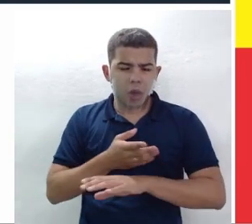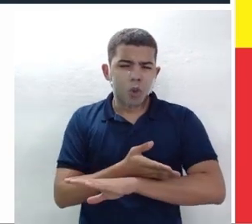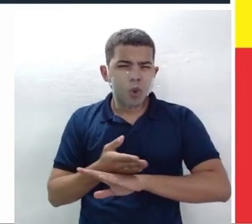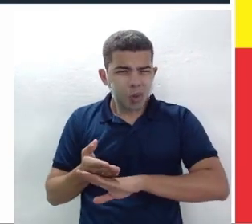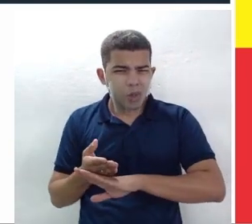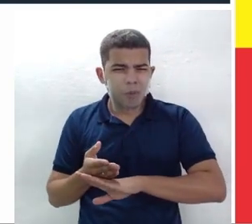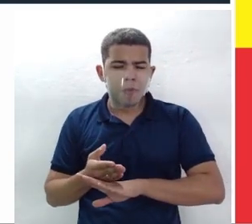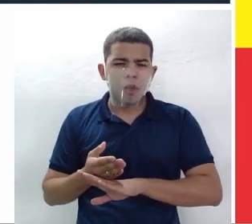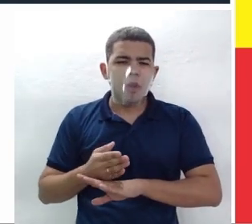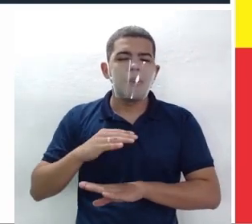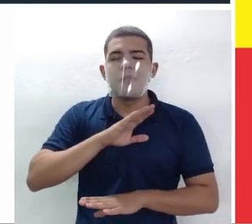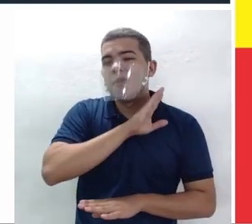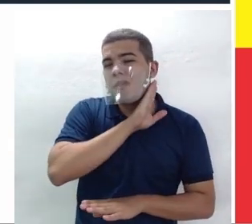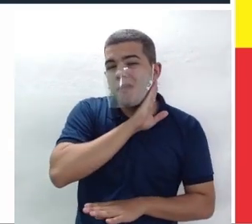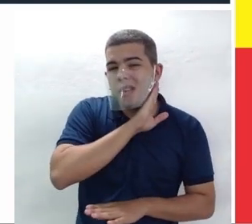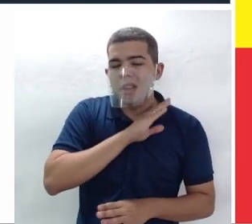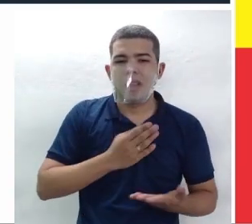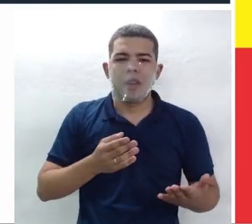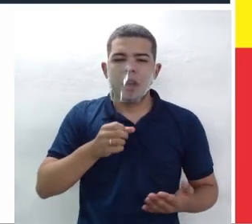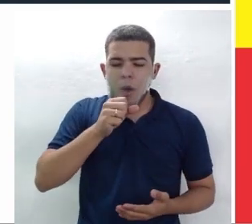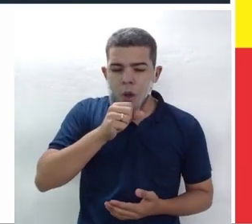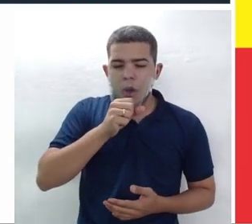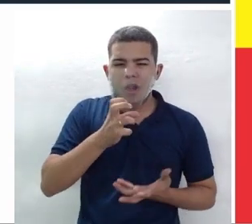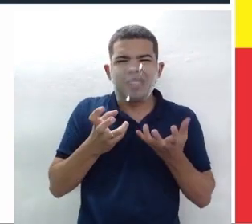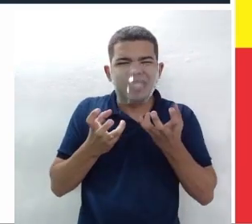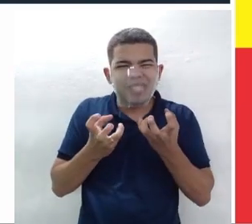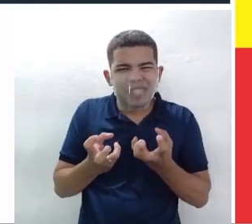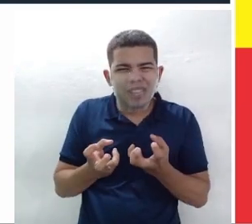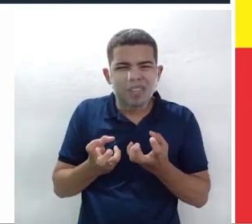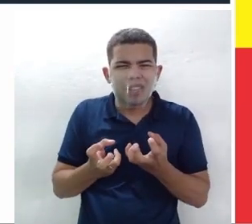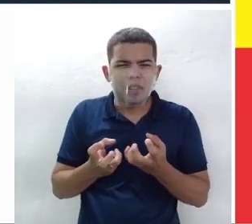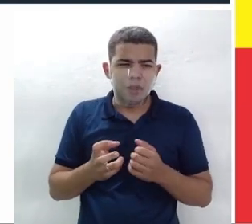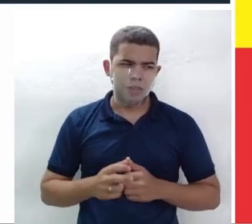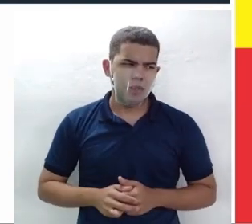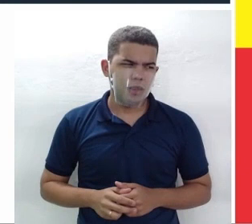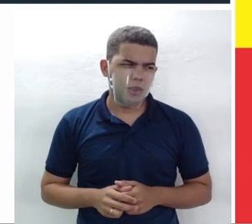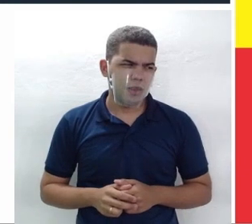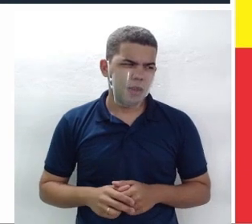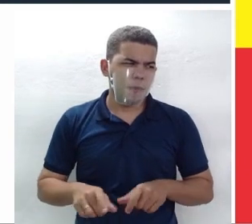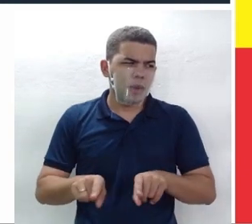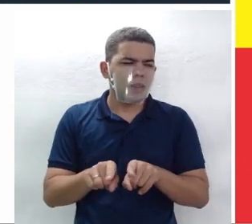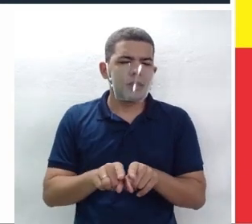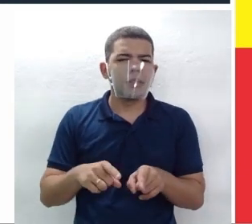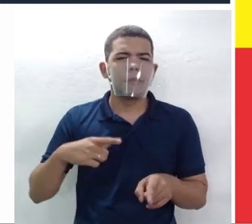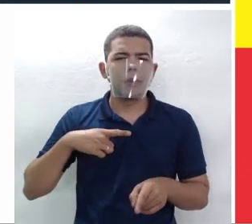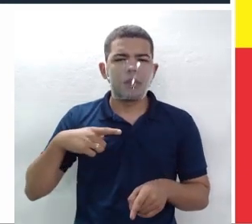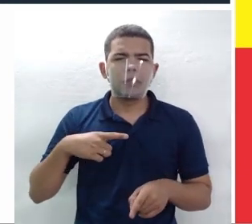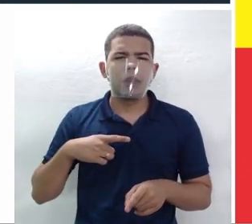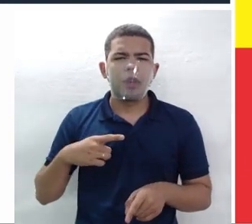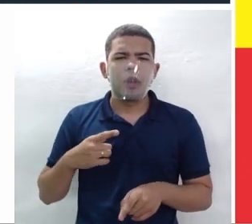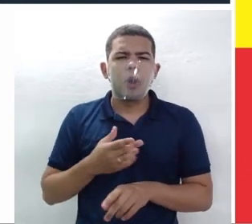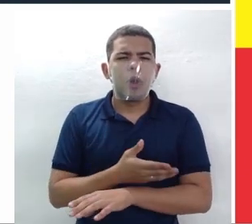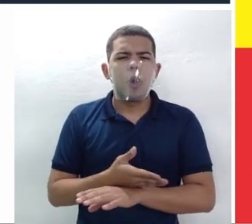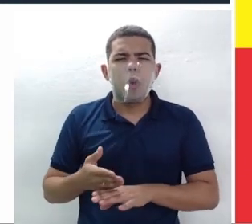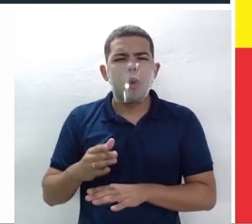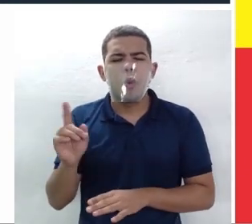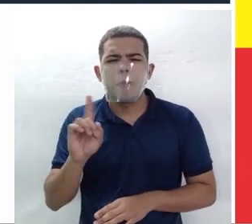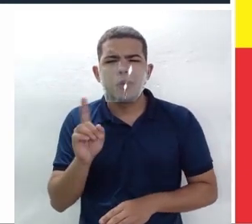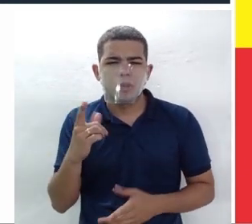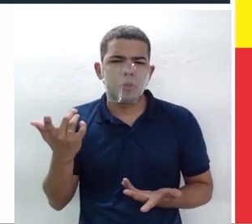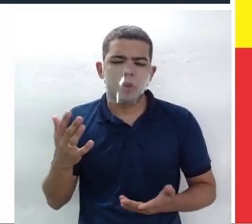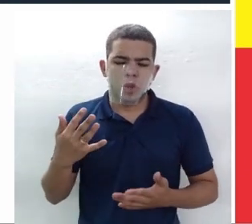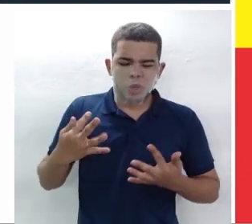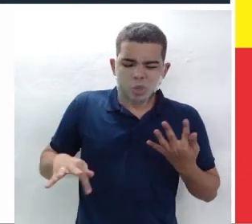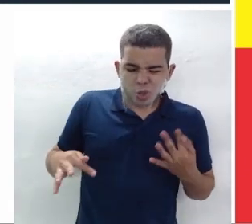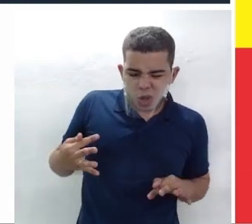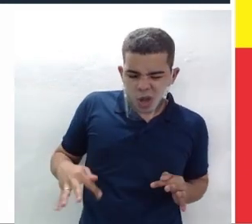Mas a gente tem também os sintomas que são menos comuns, que são dores e desconforto, dor de